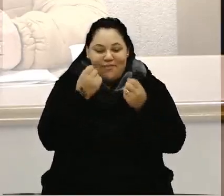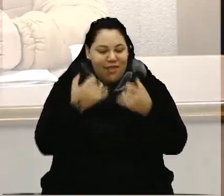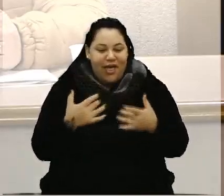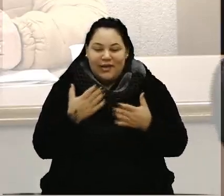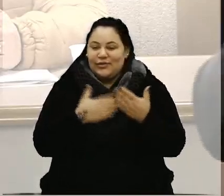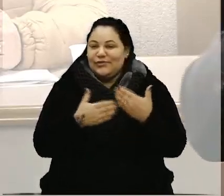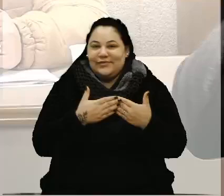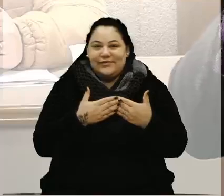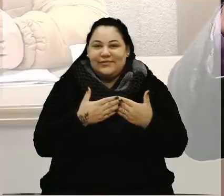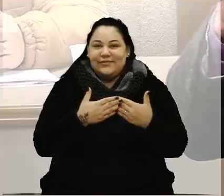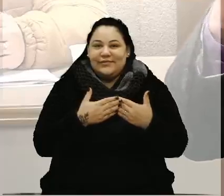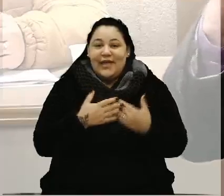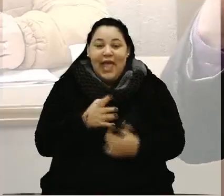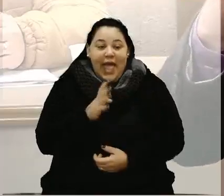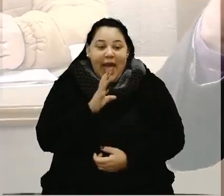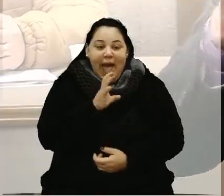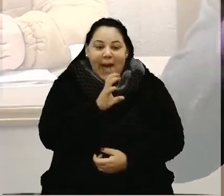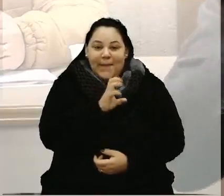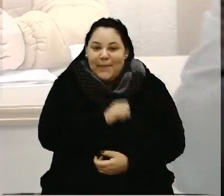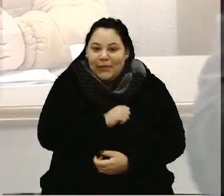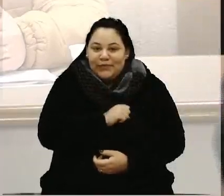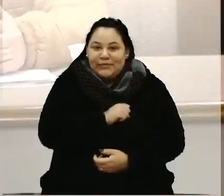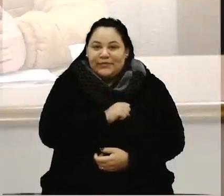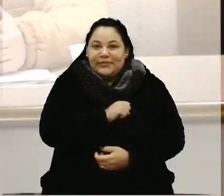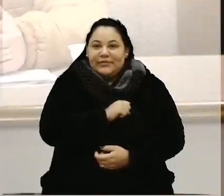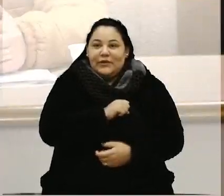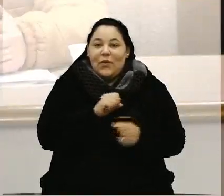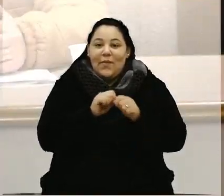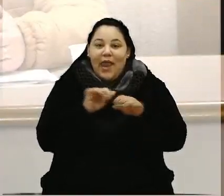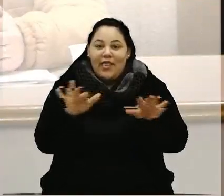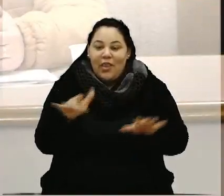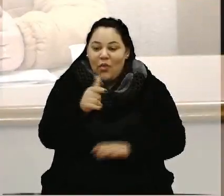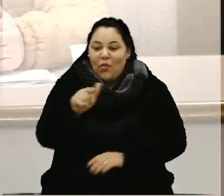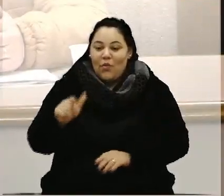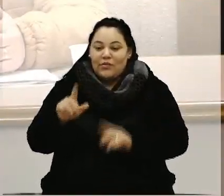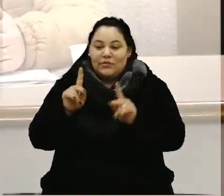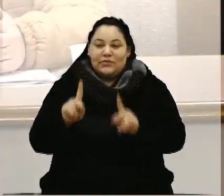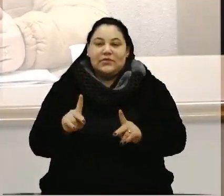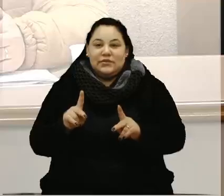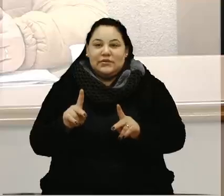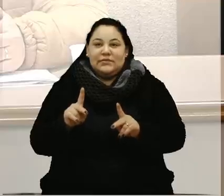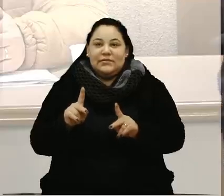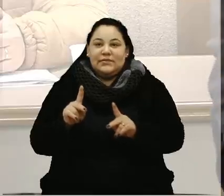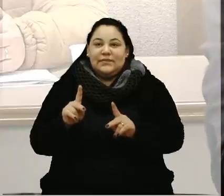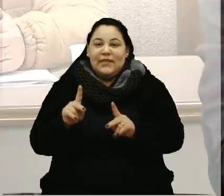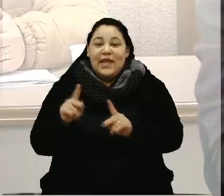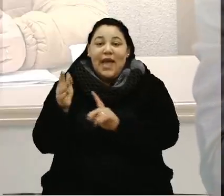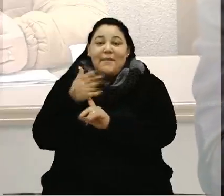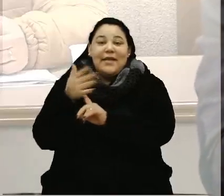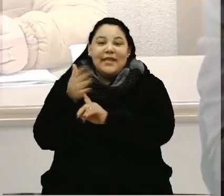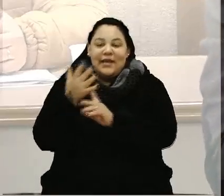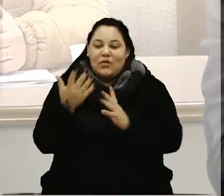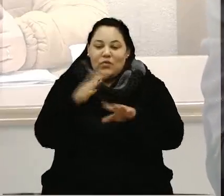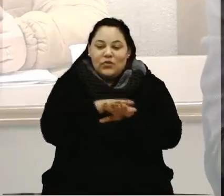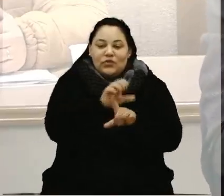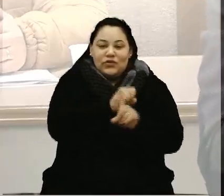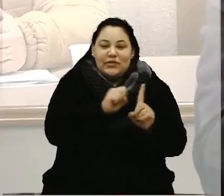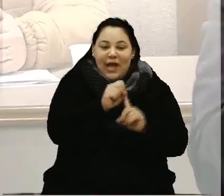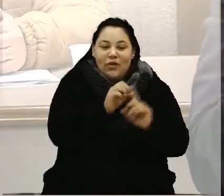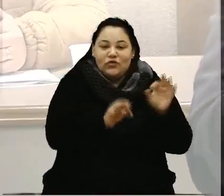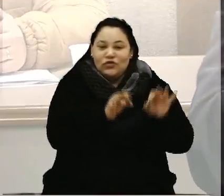amor perpetuado, compartilhado com outras pessoas. E as bandeiras da inclusão social, da justiça